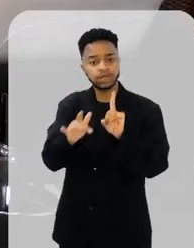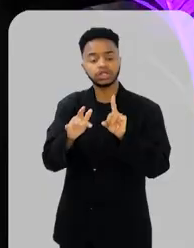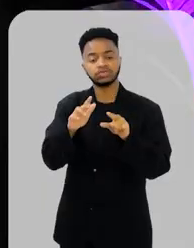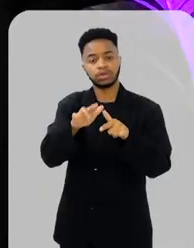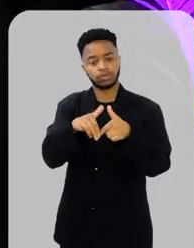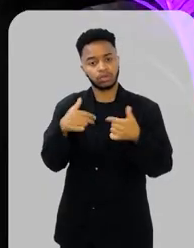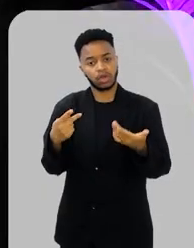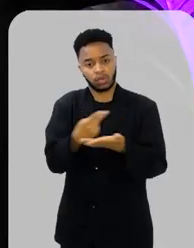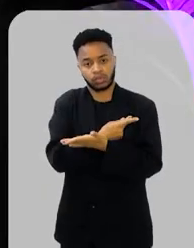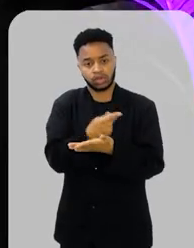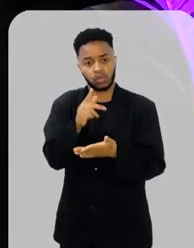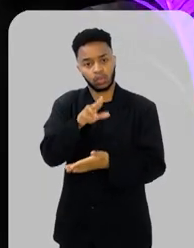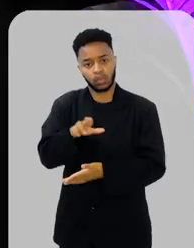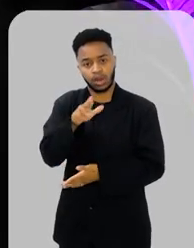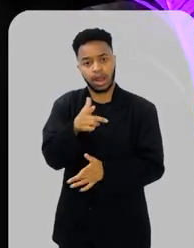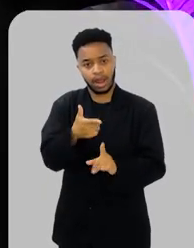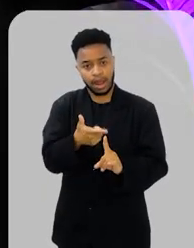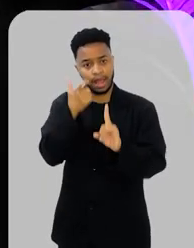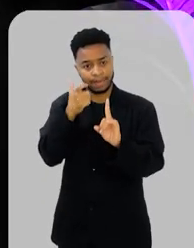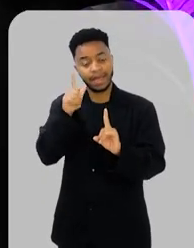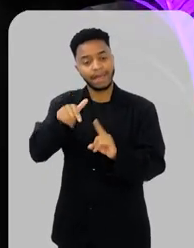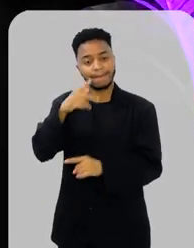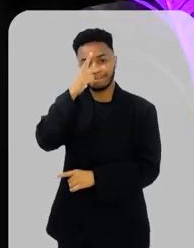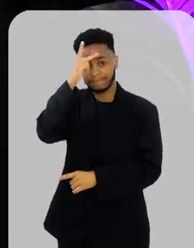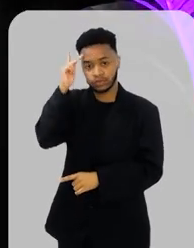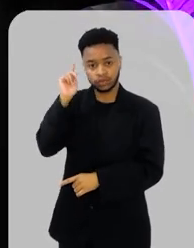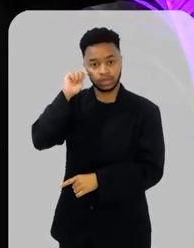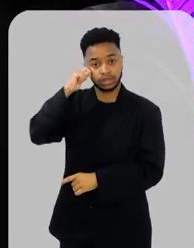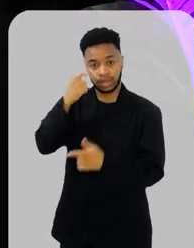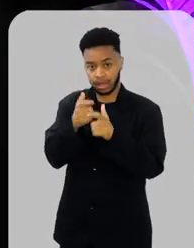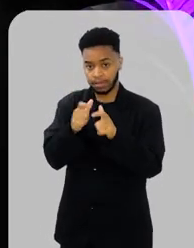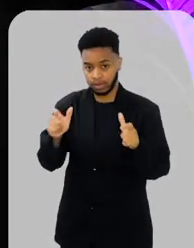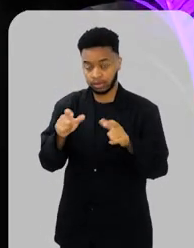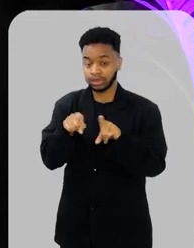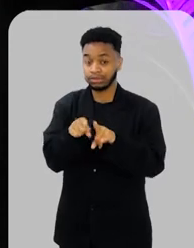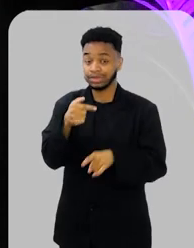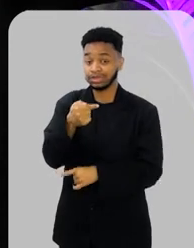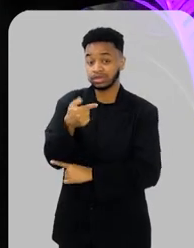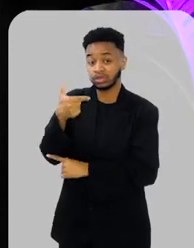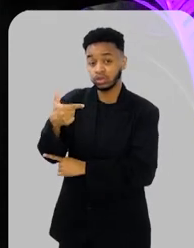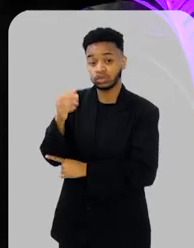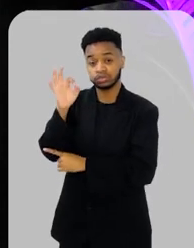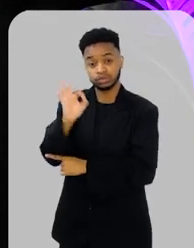em razão da utilização de armas de fogo são pessoas negras. Cerca de